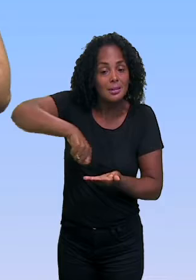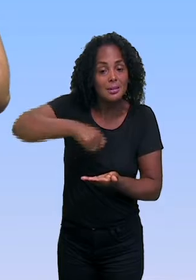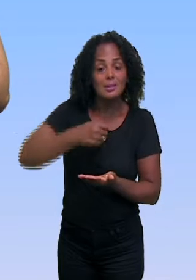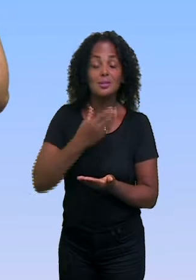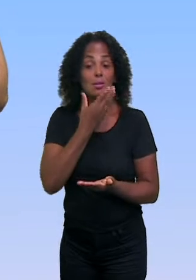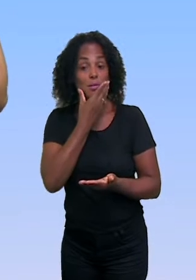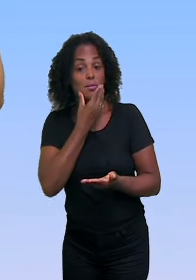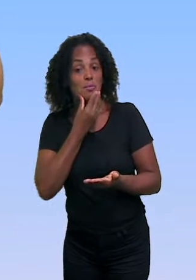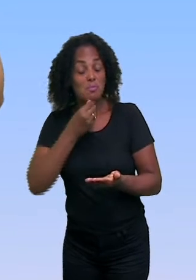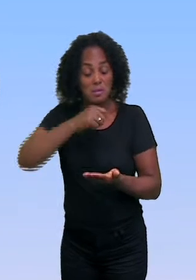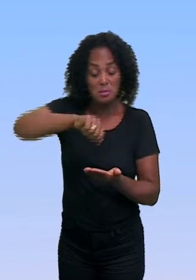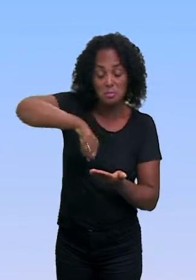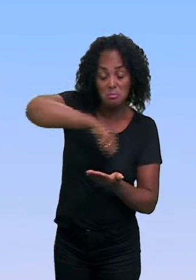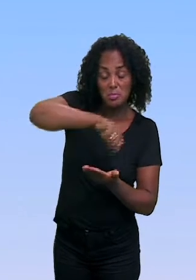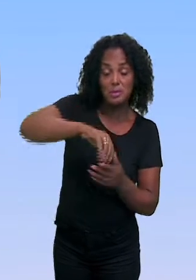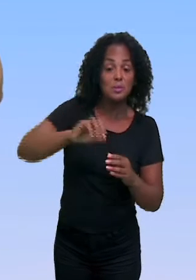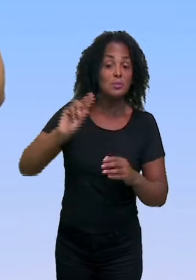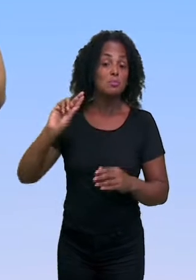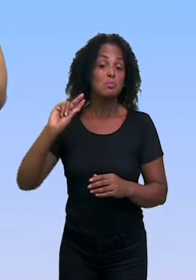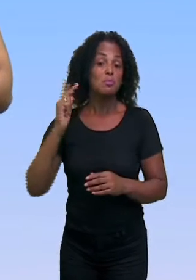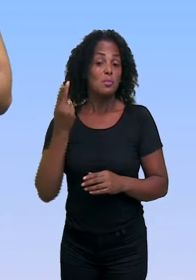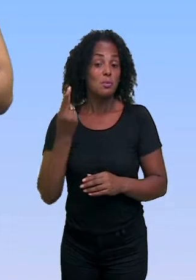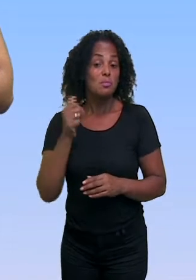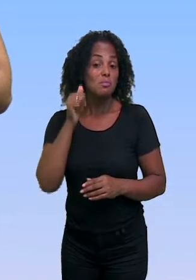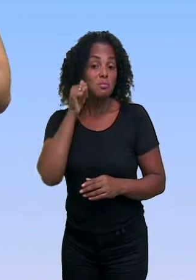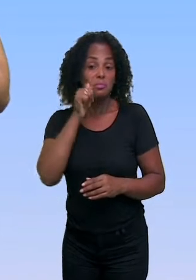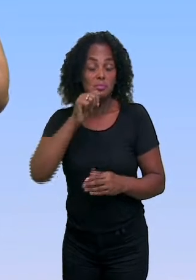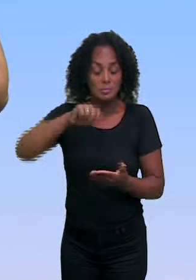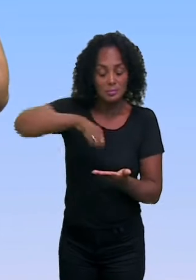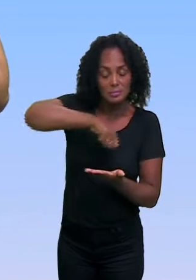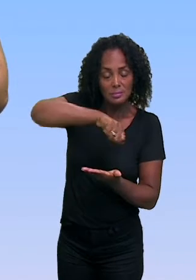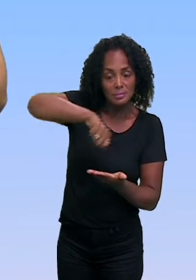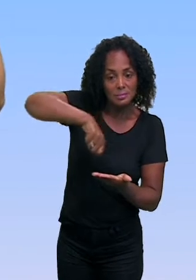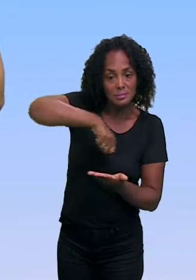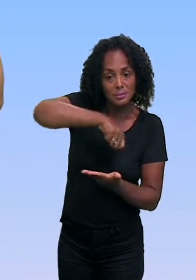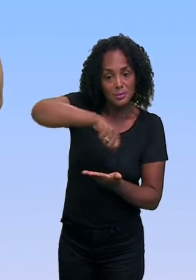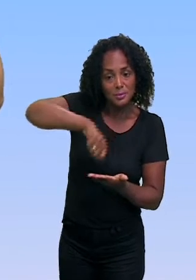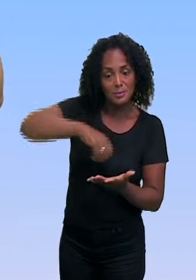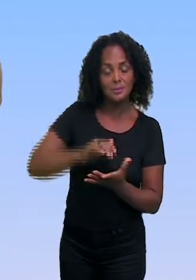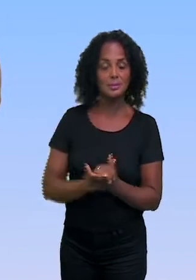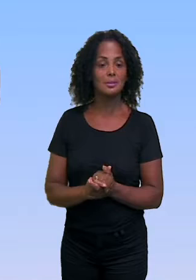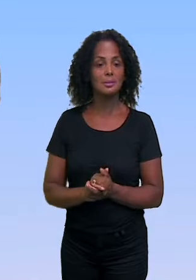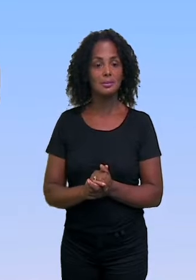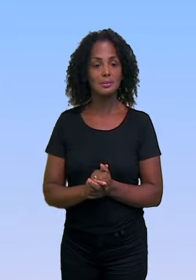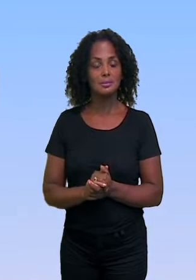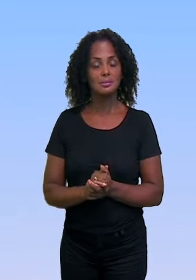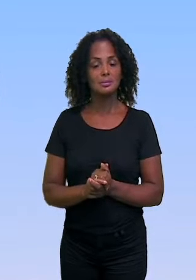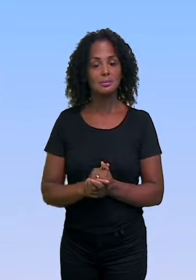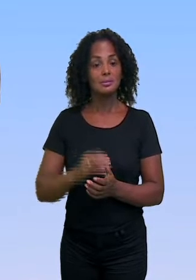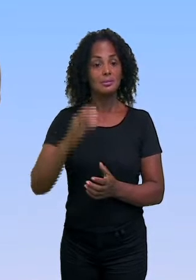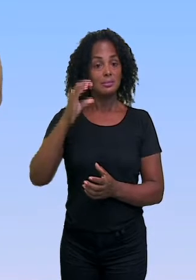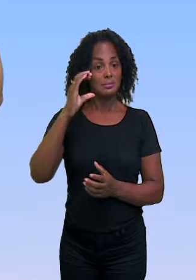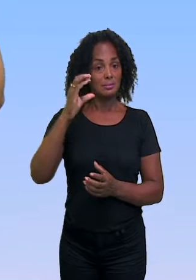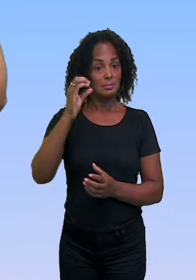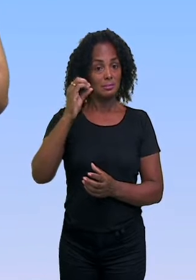cozinheiro em línguas can't i o cookie olha como é que se escreve lá